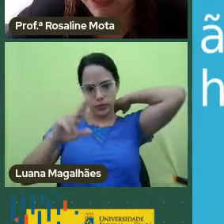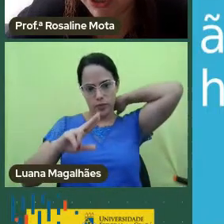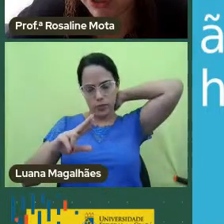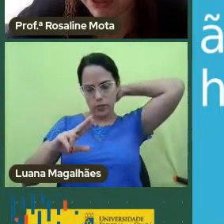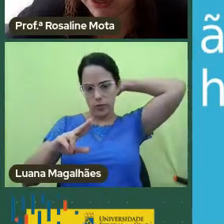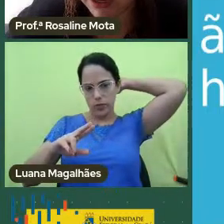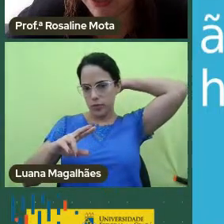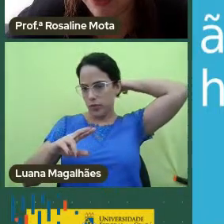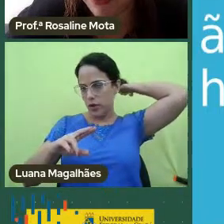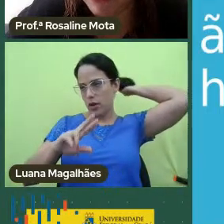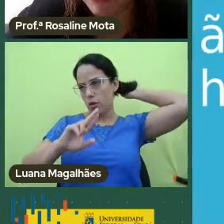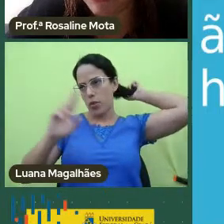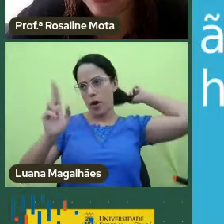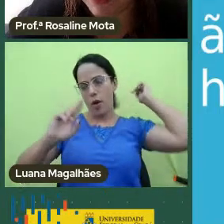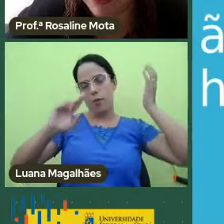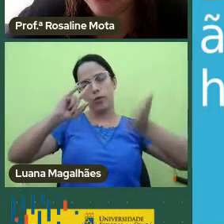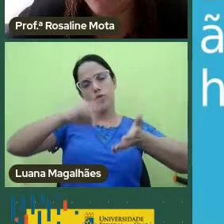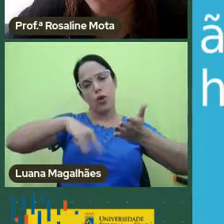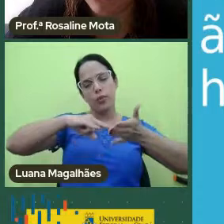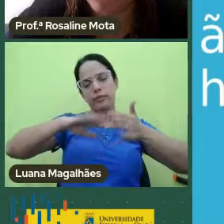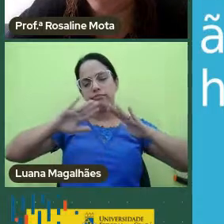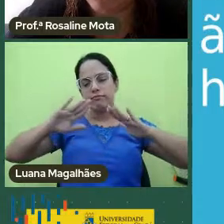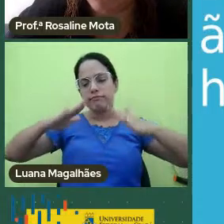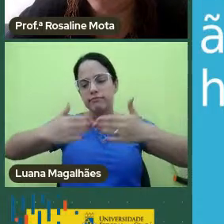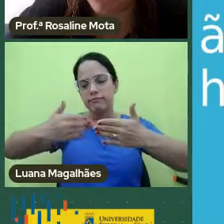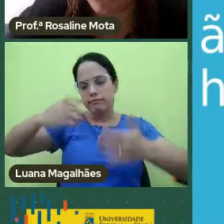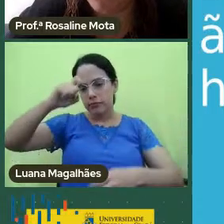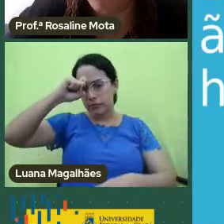documentação clínica, né? A gente tem aí